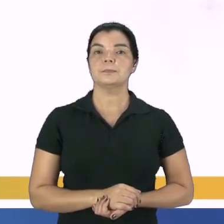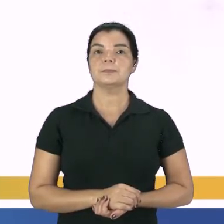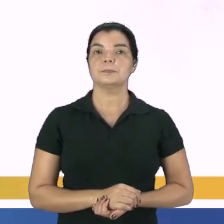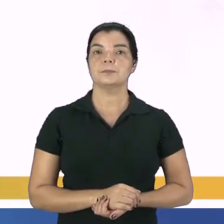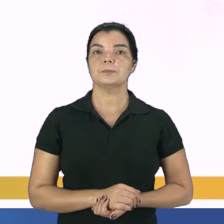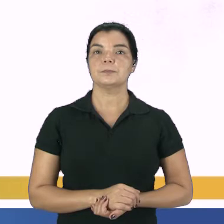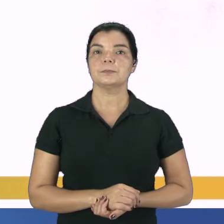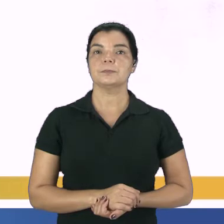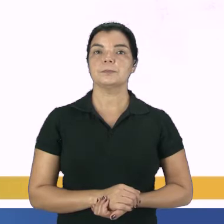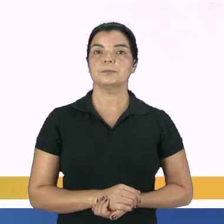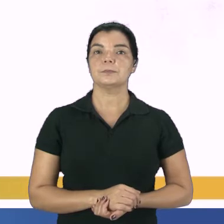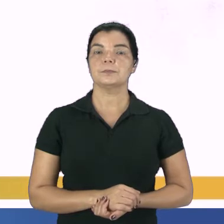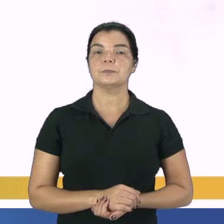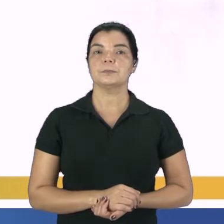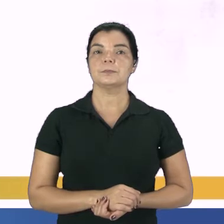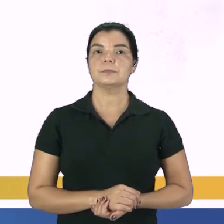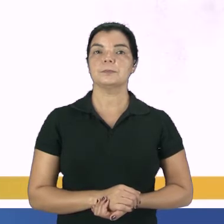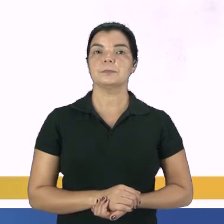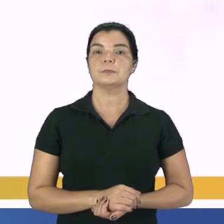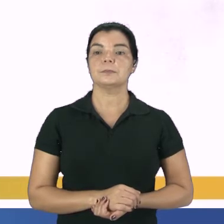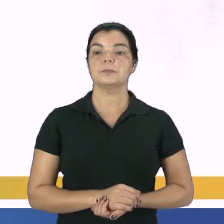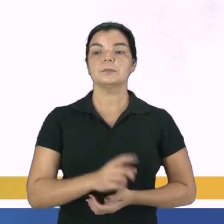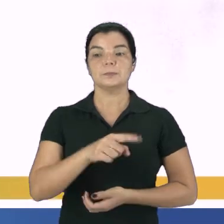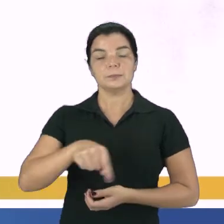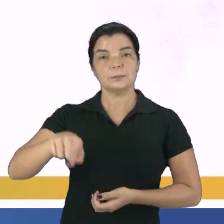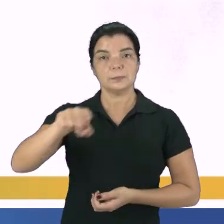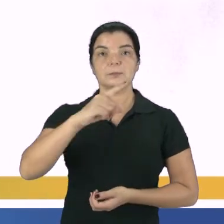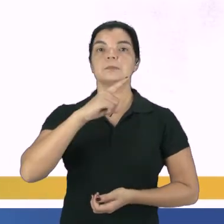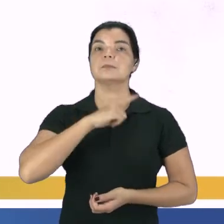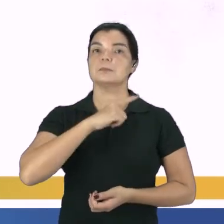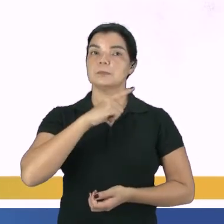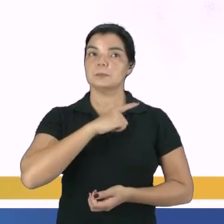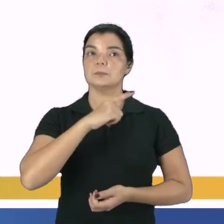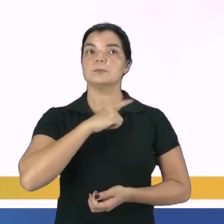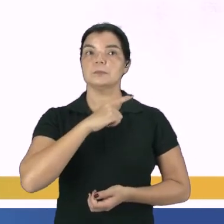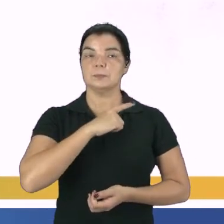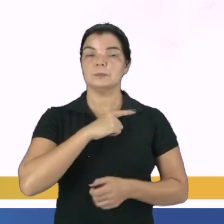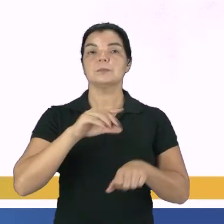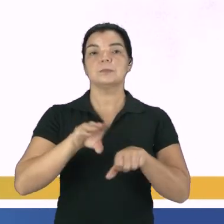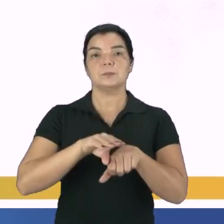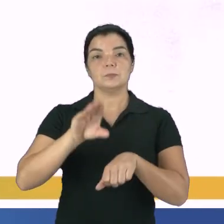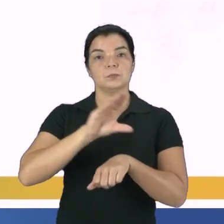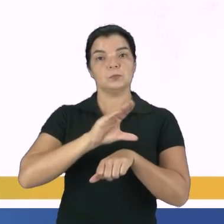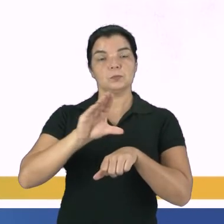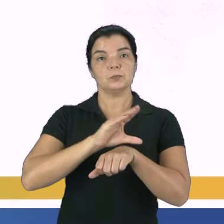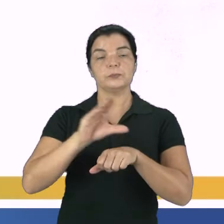they have gray hair. Eles têm cabelo grisalho, ok?